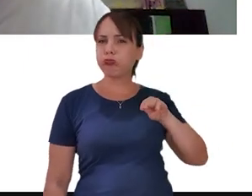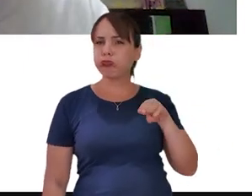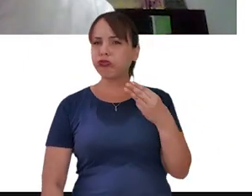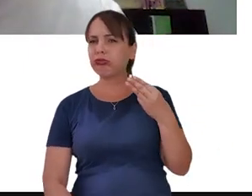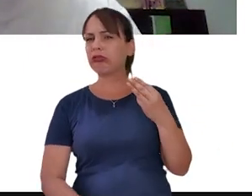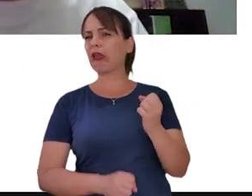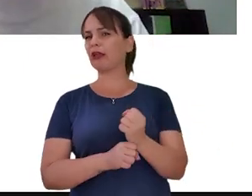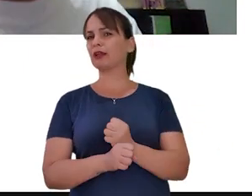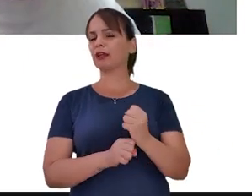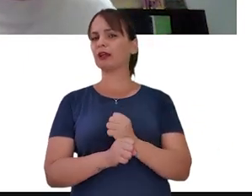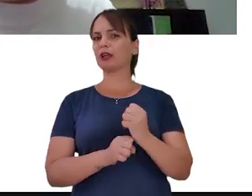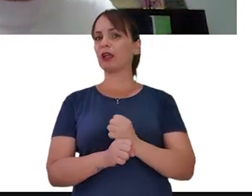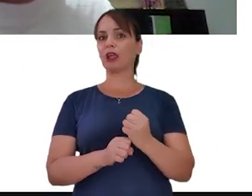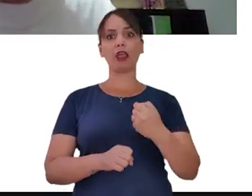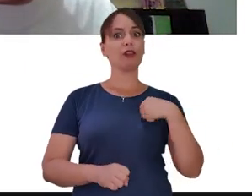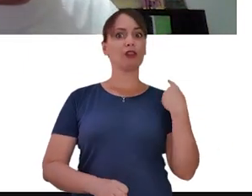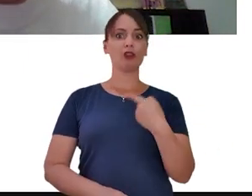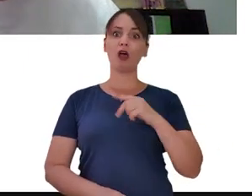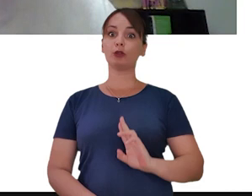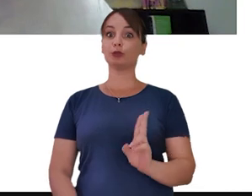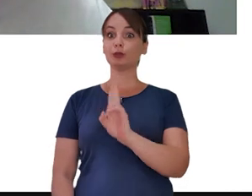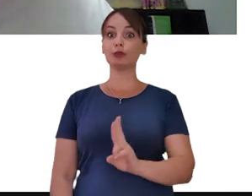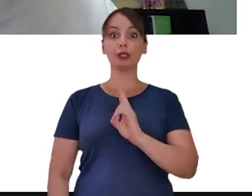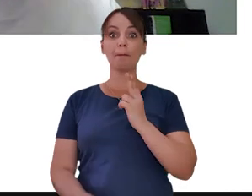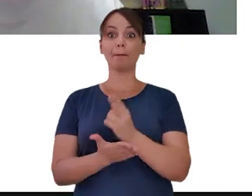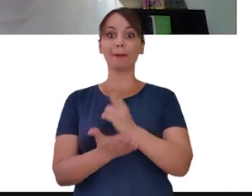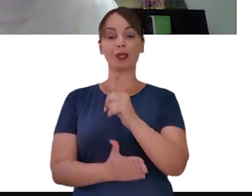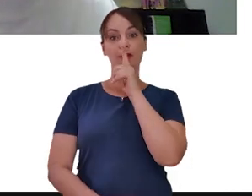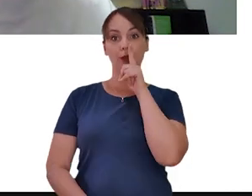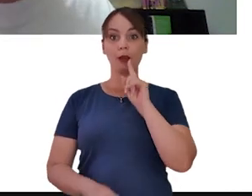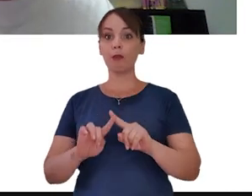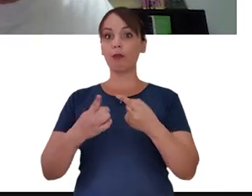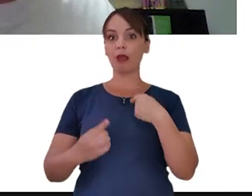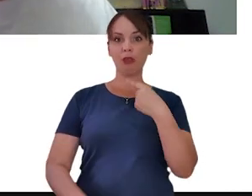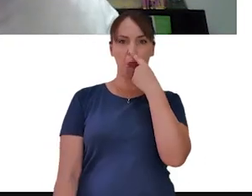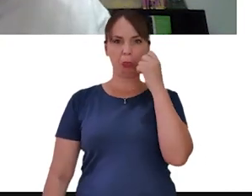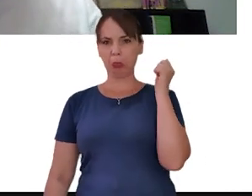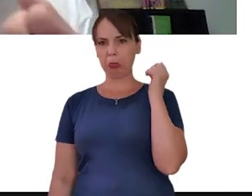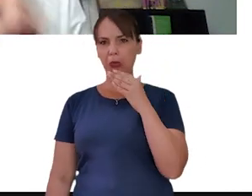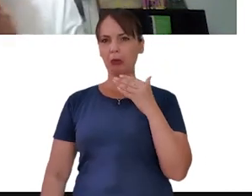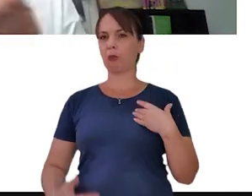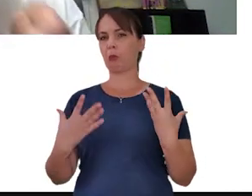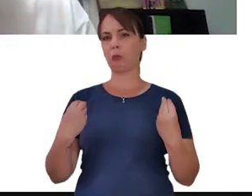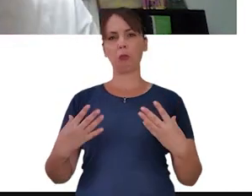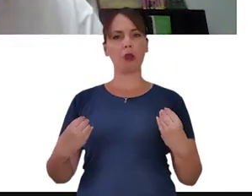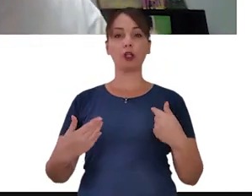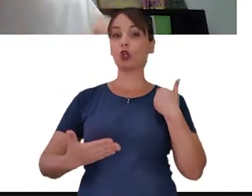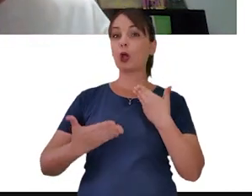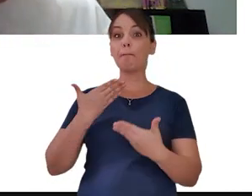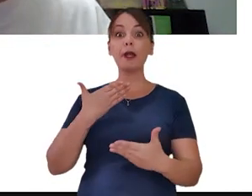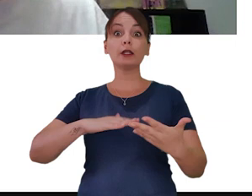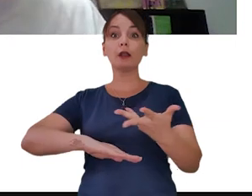nós estamos usando as mesmas águas. Só que como nós estamos poluindo demais, nós estamos perdendo